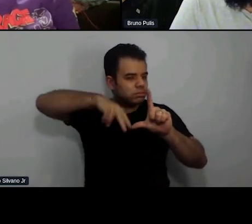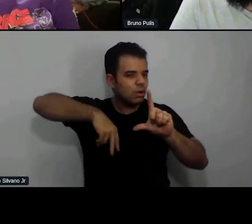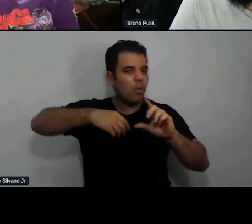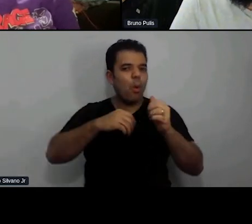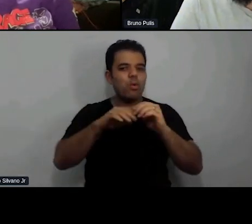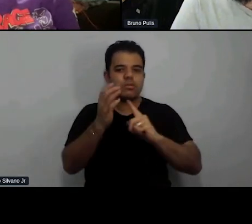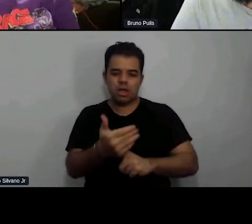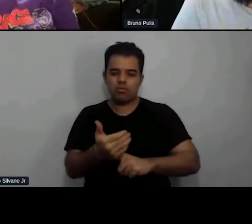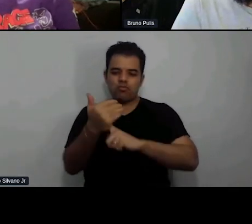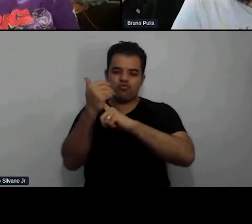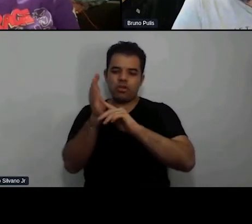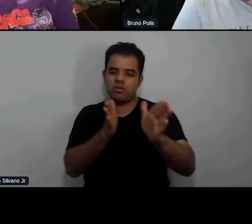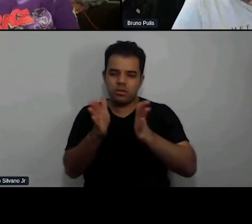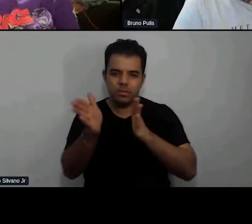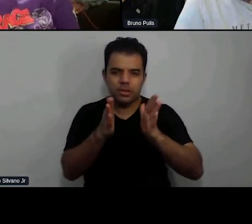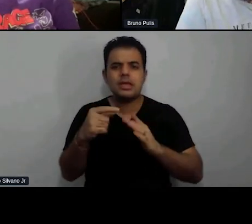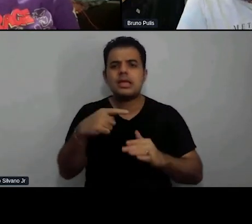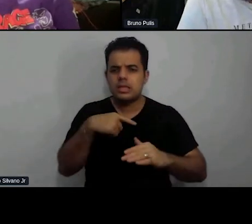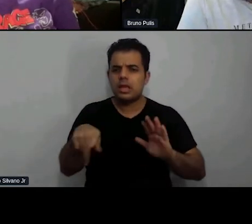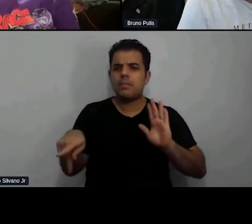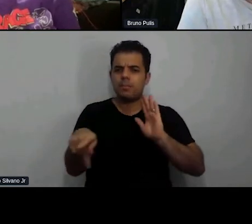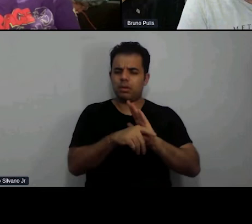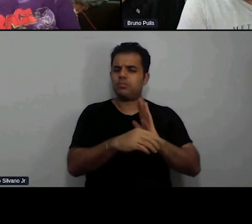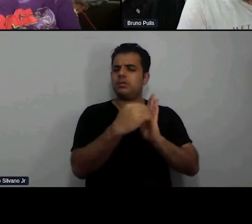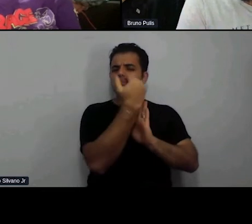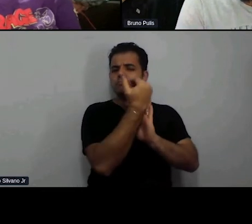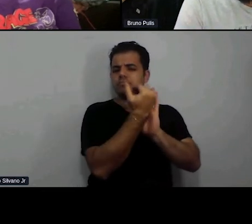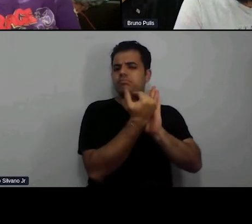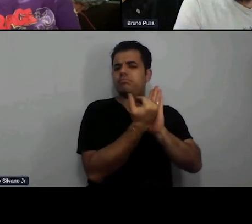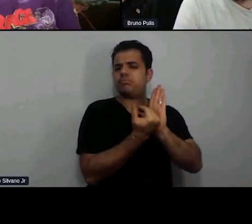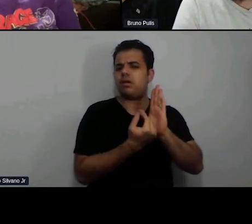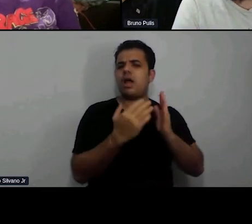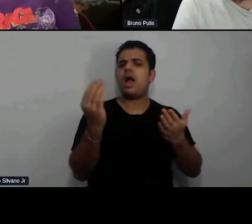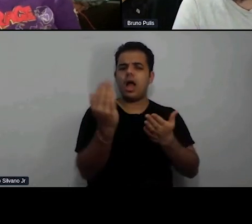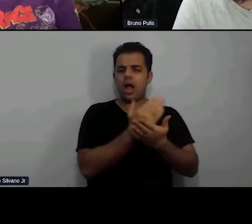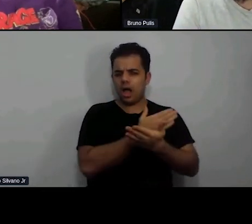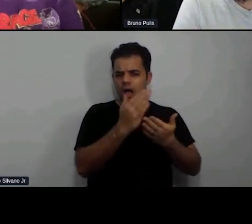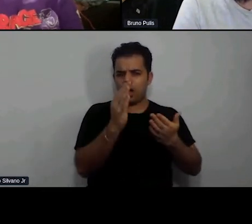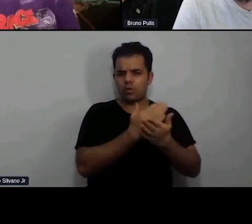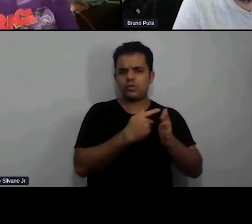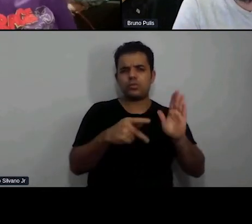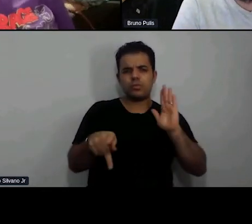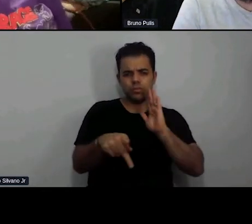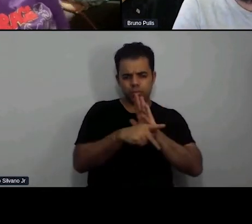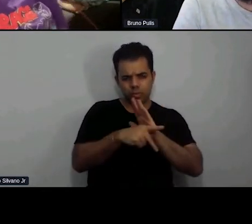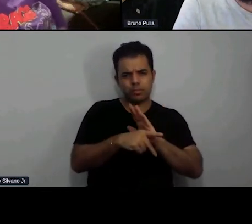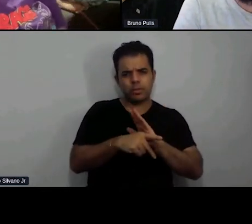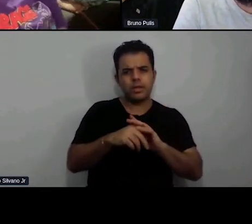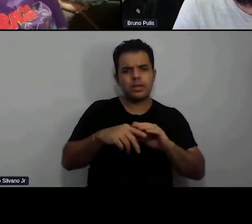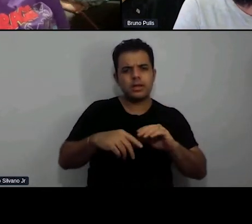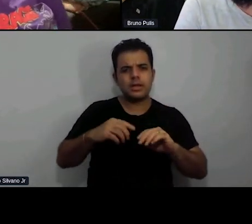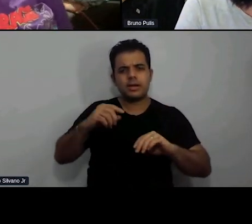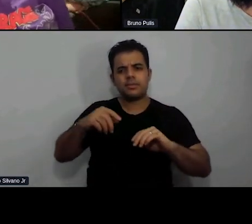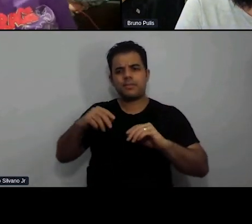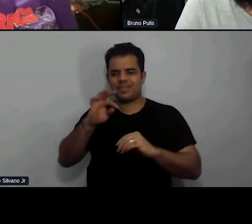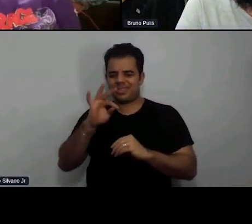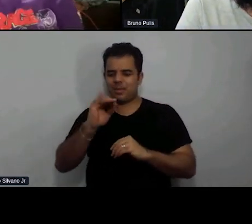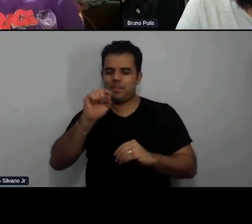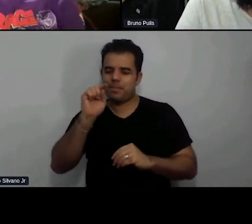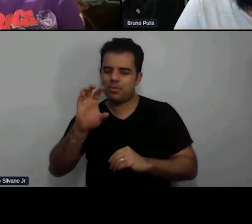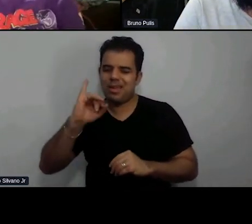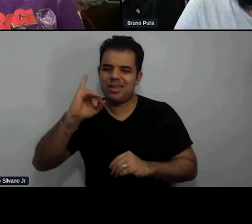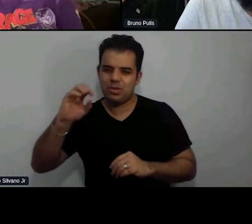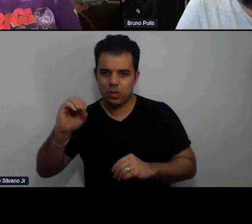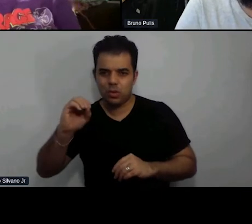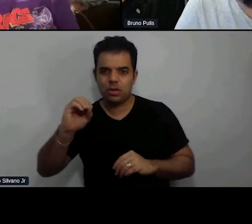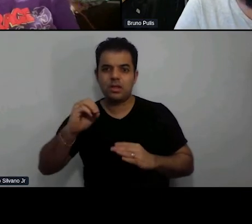uma lista de um manifesto na internet, que foi criado, se eu não me engano, pelo Carl Groves, do Tenon.io, que